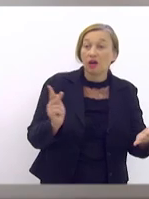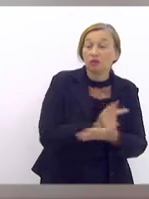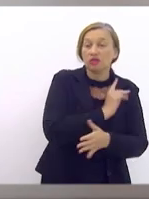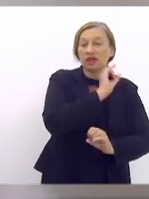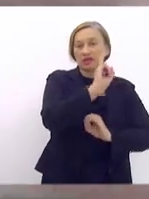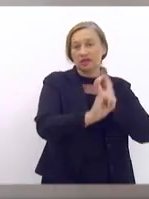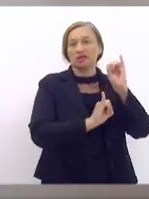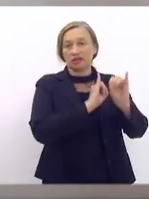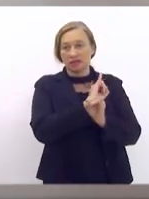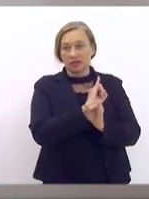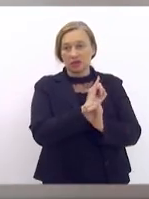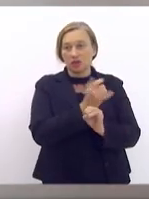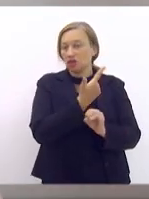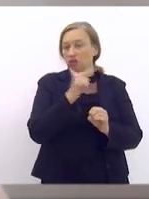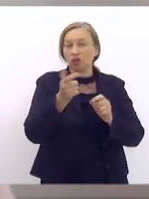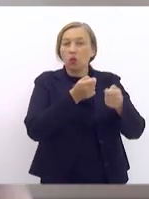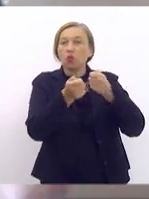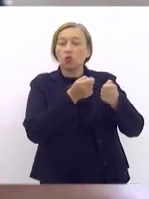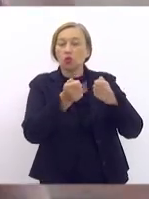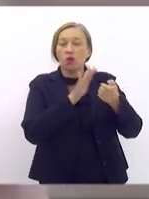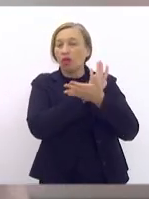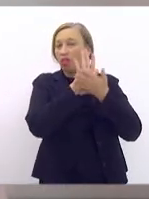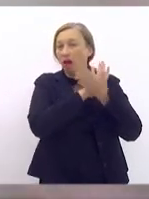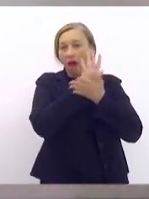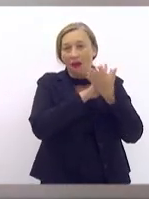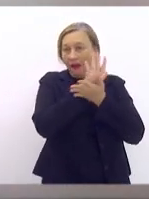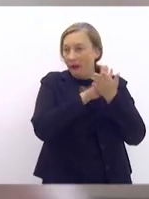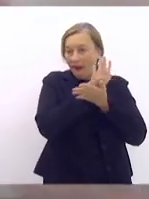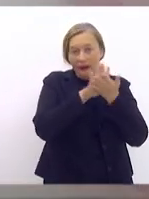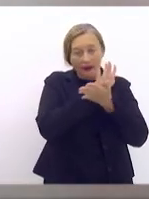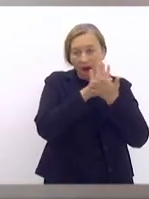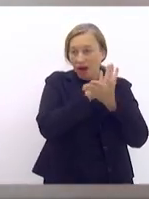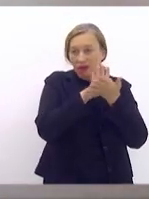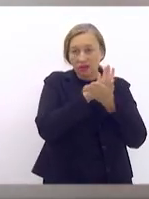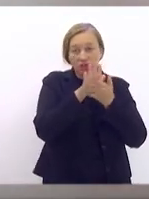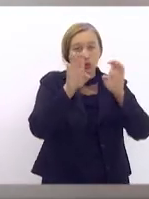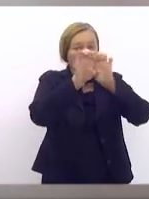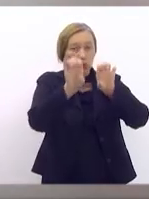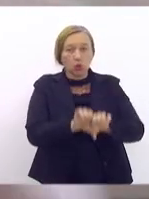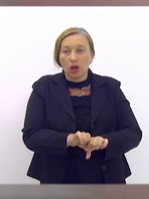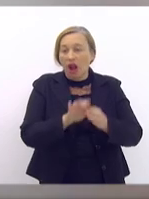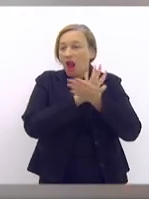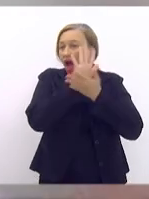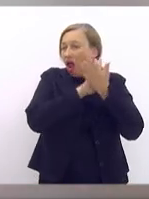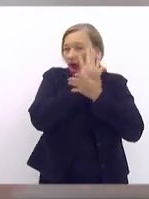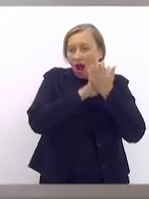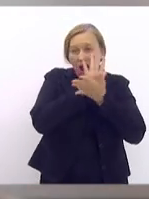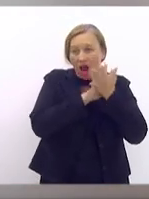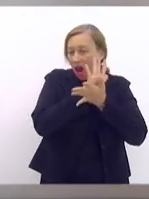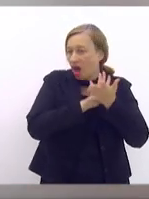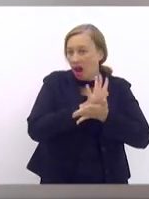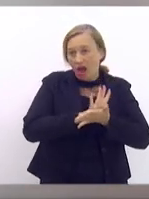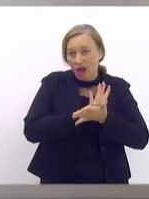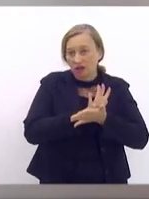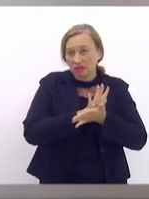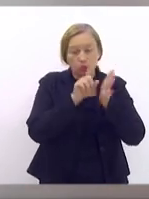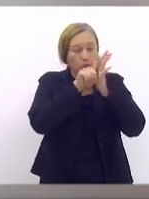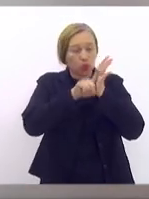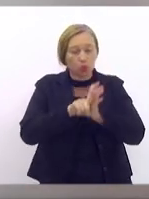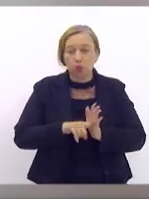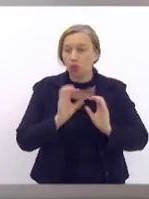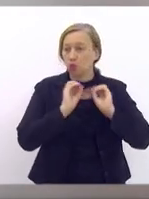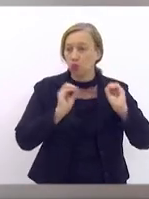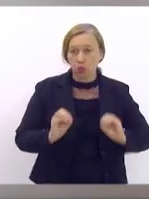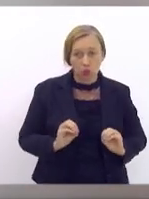sem regulamentação, né, de redes, sem uma estrutura muito robusta das polícias, enfim, para investigar,